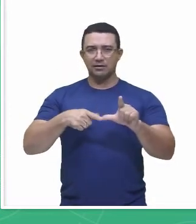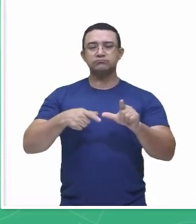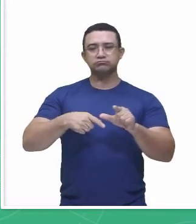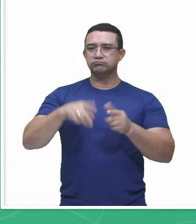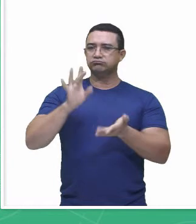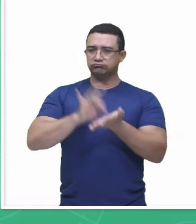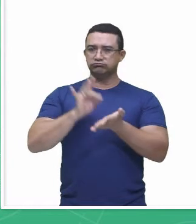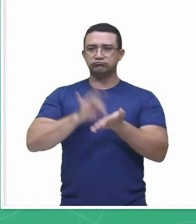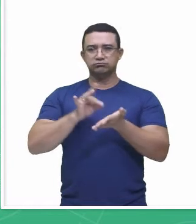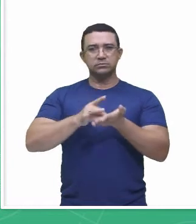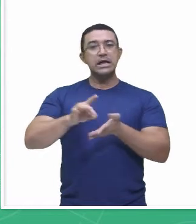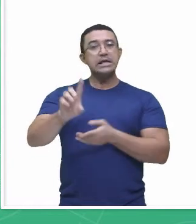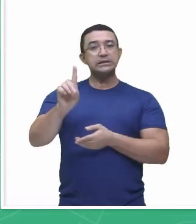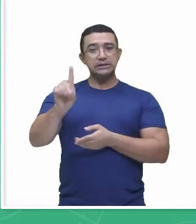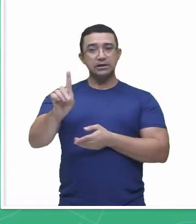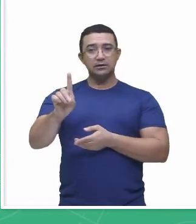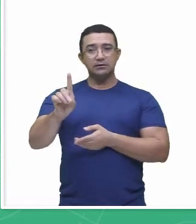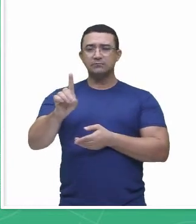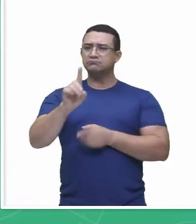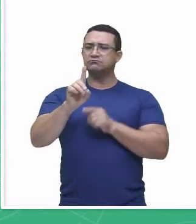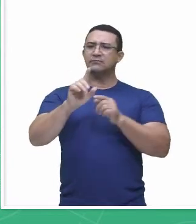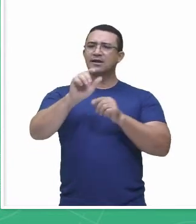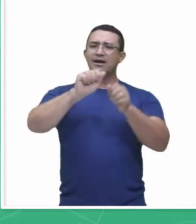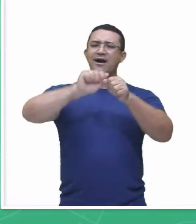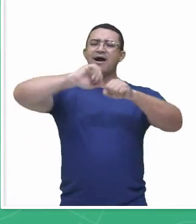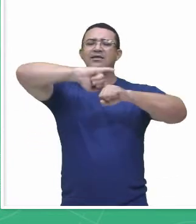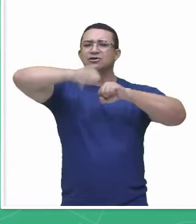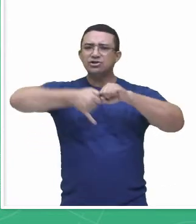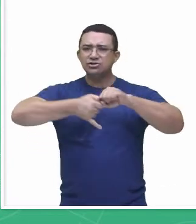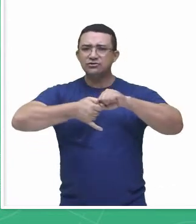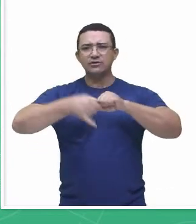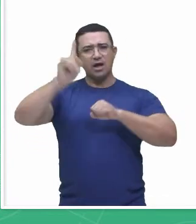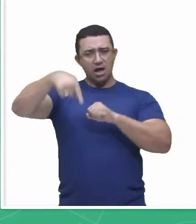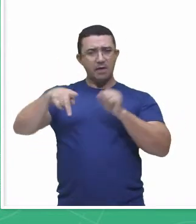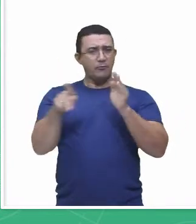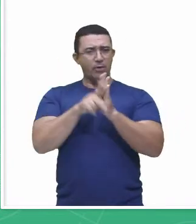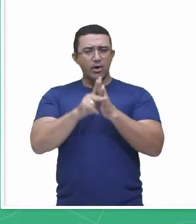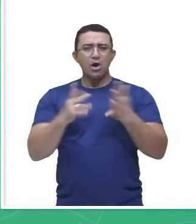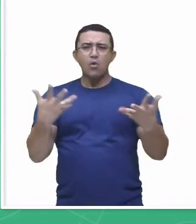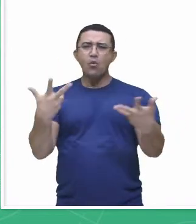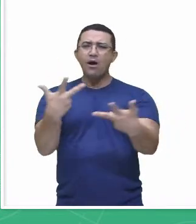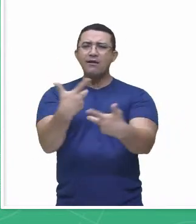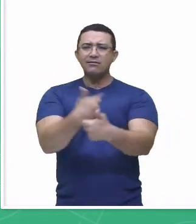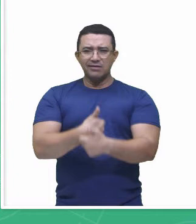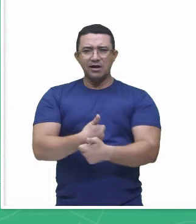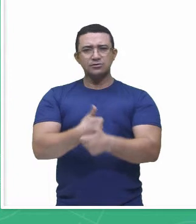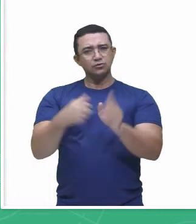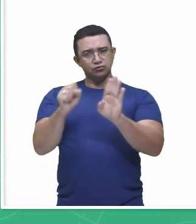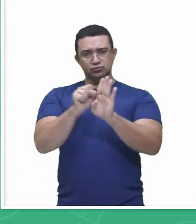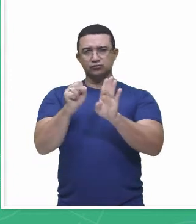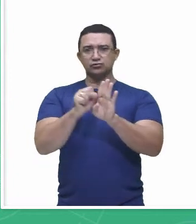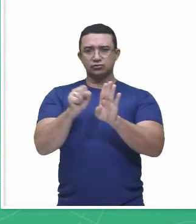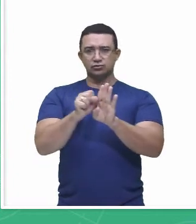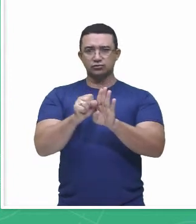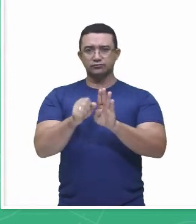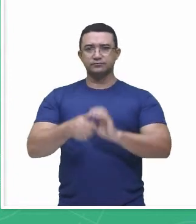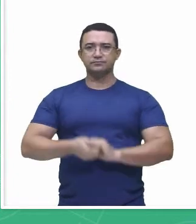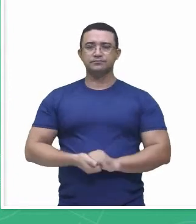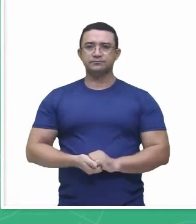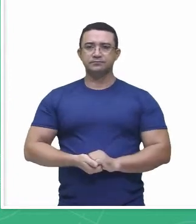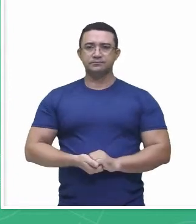D. Adjetivos são as qualidades atribuídas a um substantivo. Os adjetivos presentes no texto são rich, big e